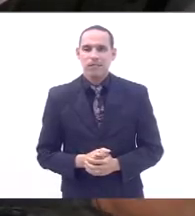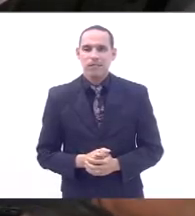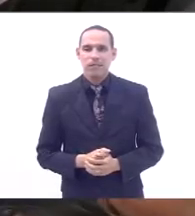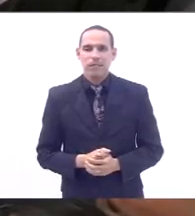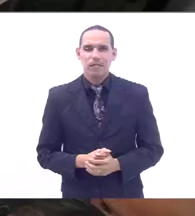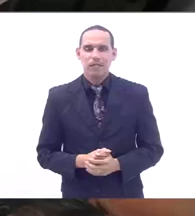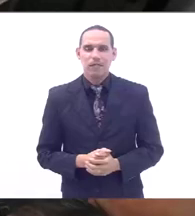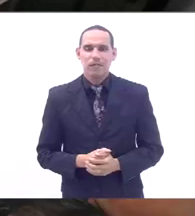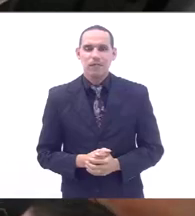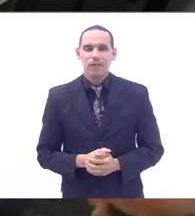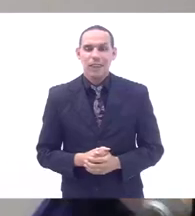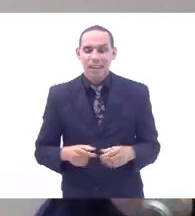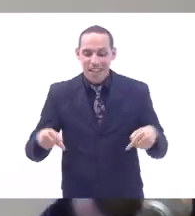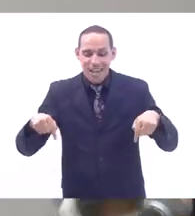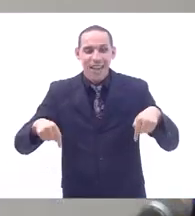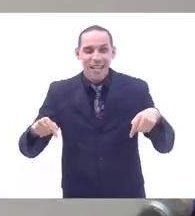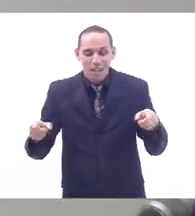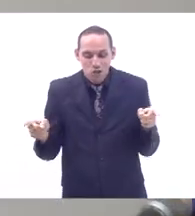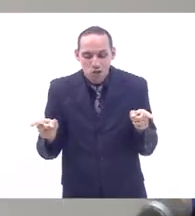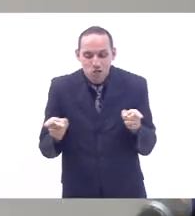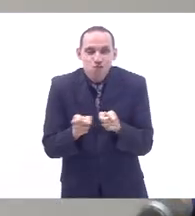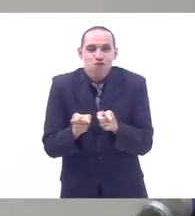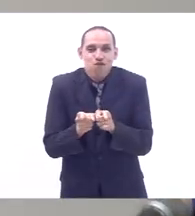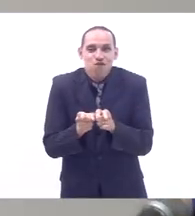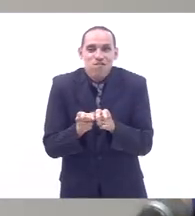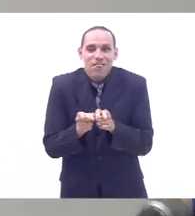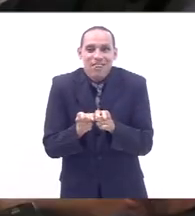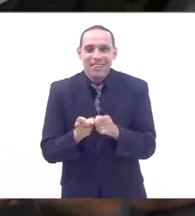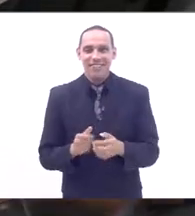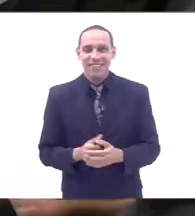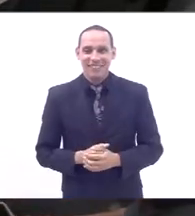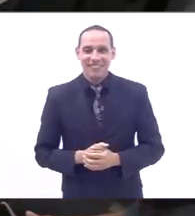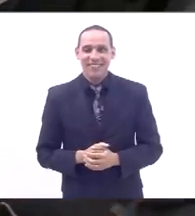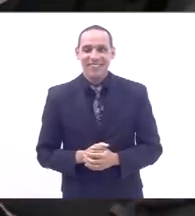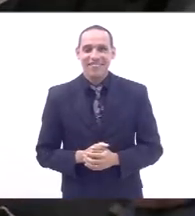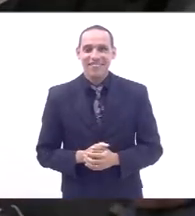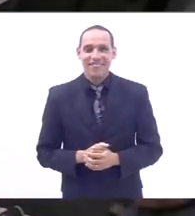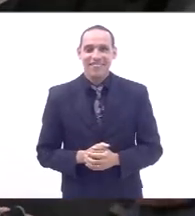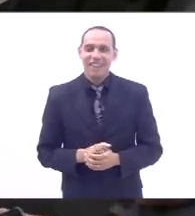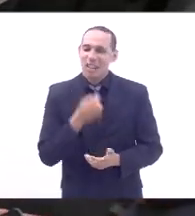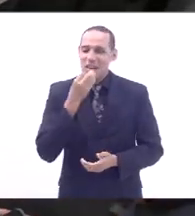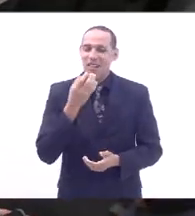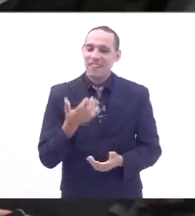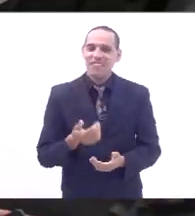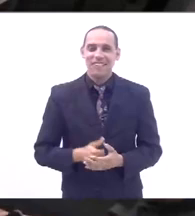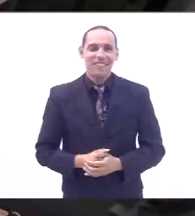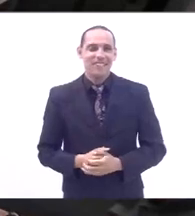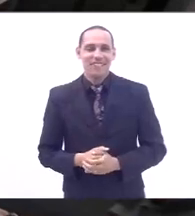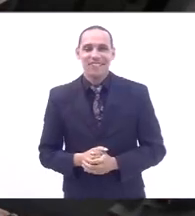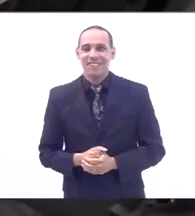Acabou que o espaço ficou pequeno. Verdade. Mas isso é bom.